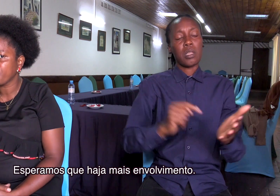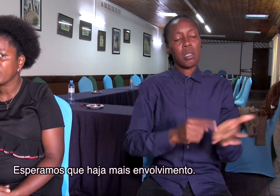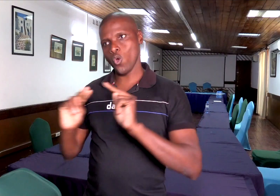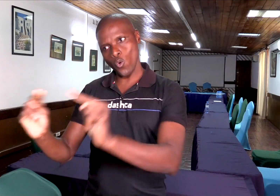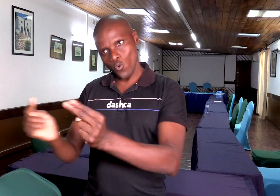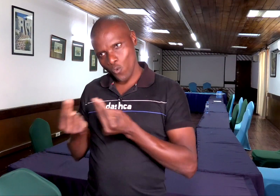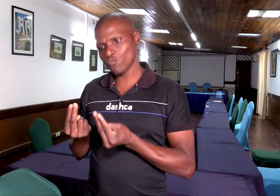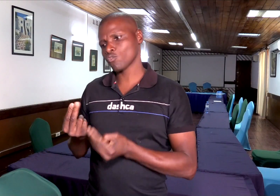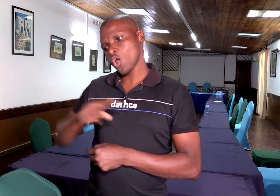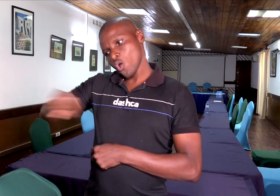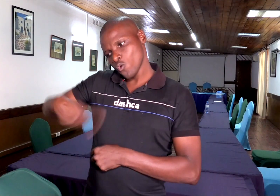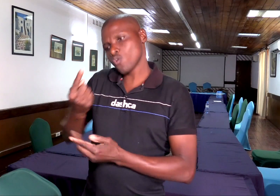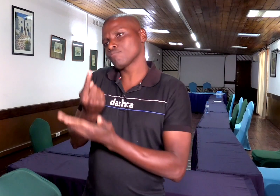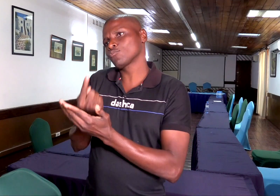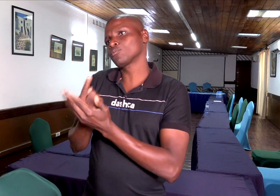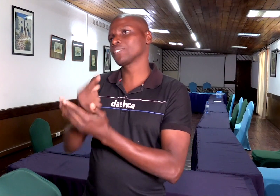envolvimento.